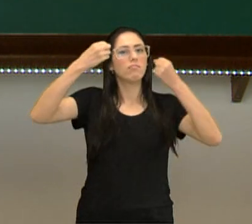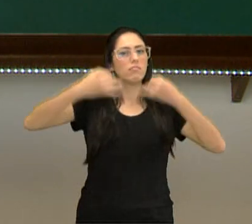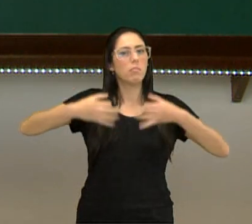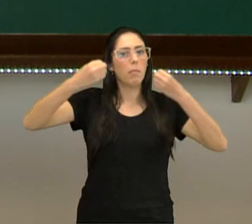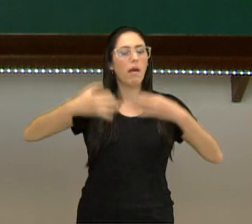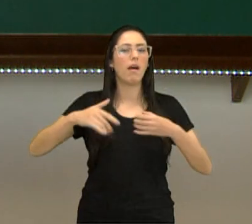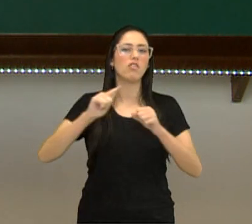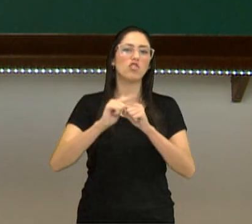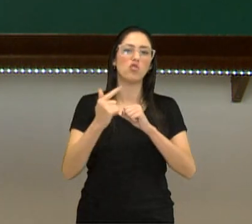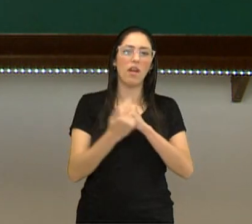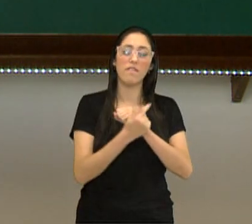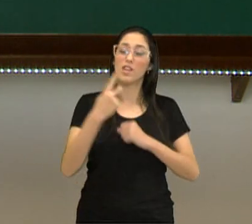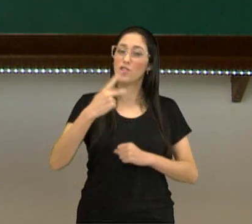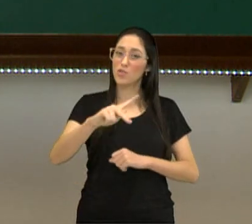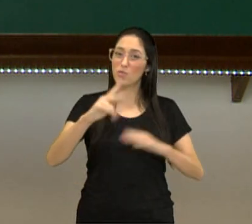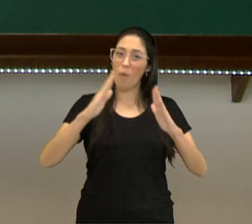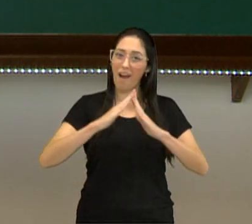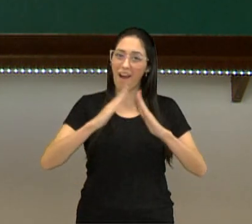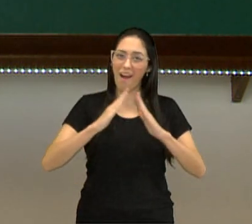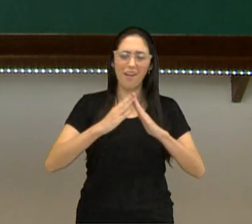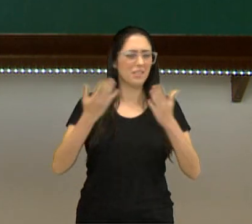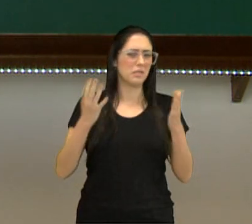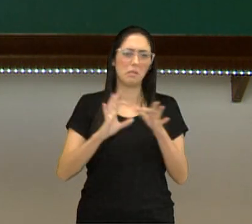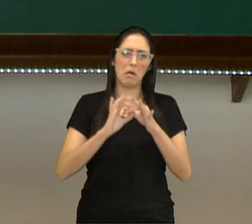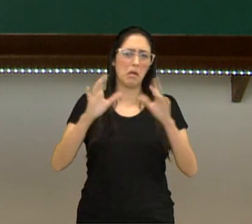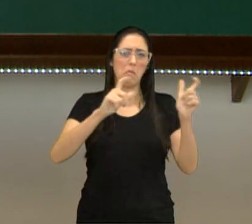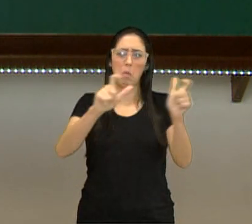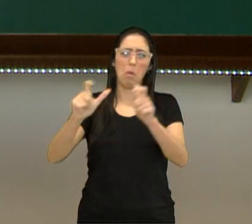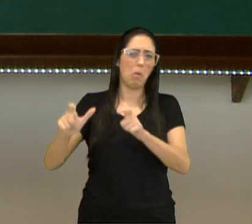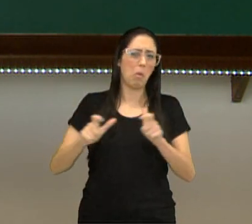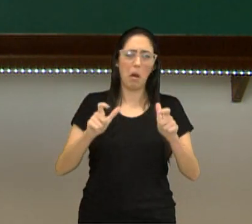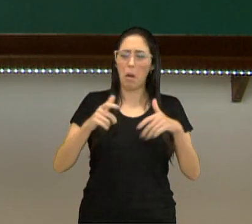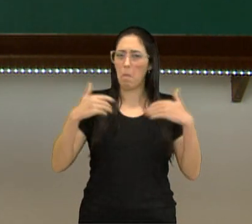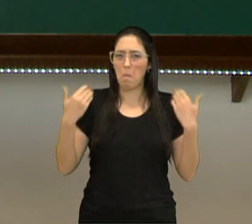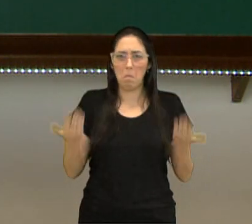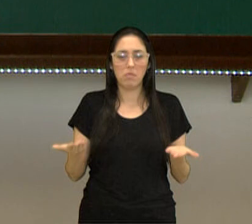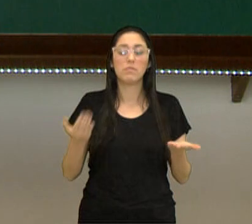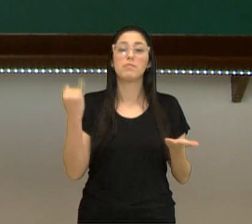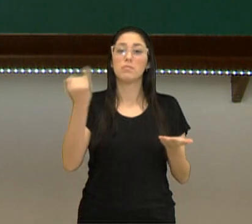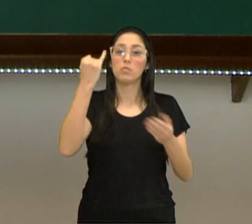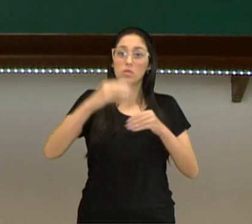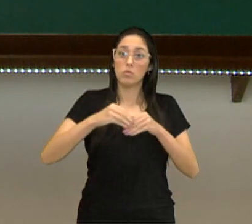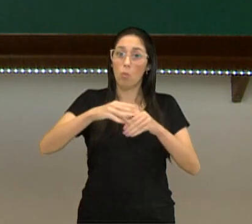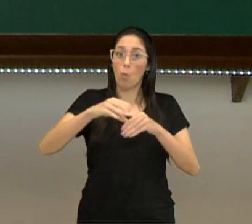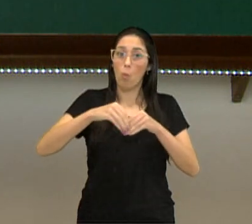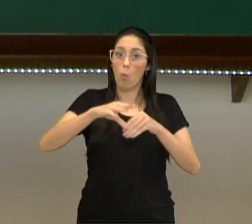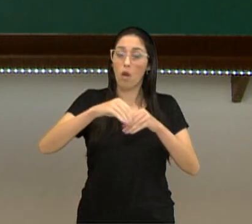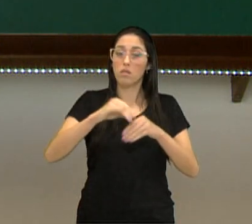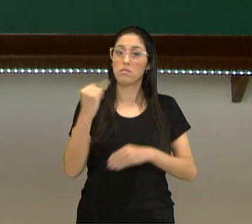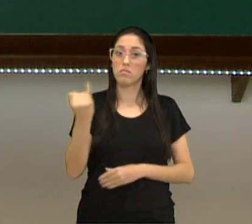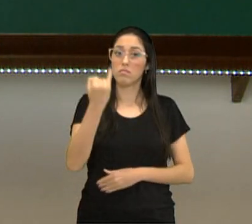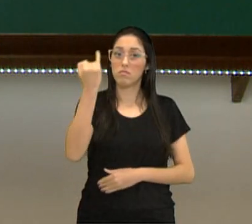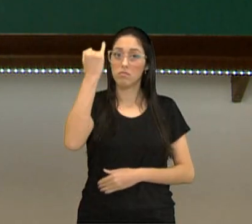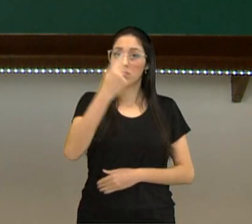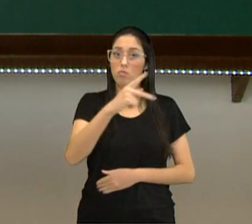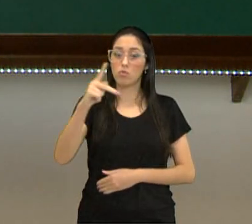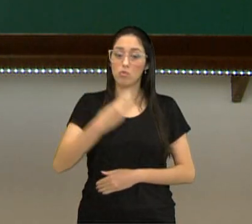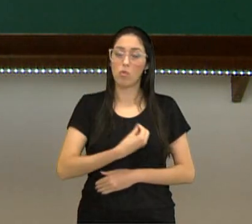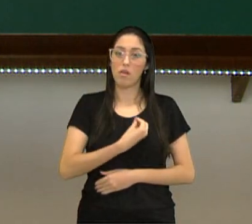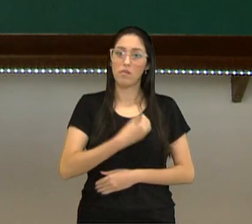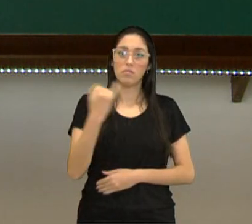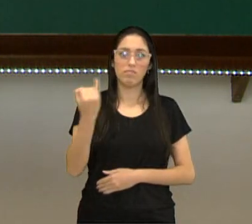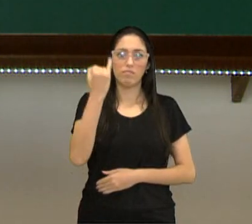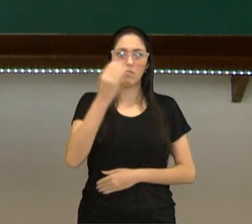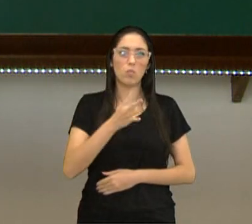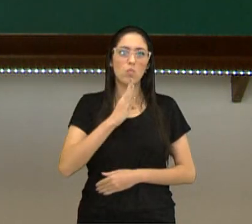Vamos levar até sua casa ou aonde quer que você esteja alguns conhecimentos que são importantes para você na condição de estudante e